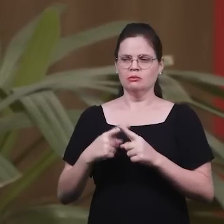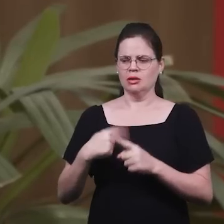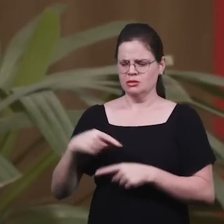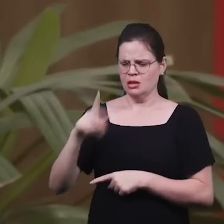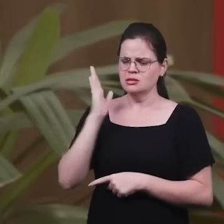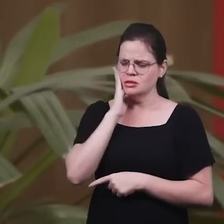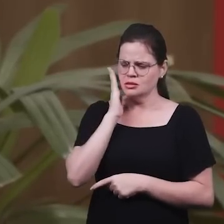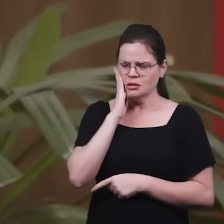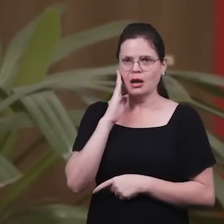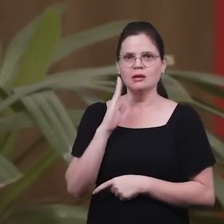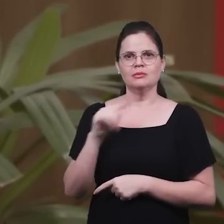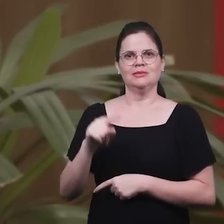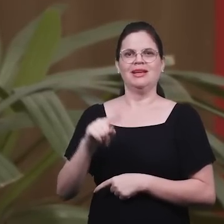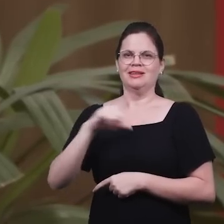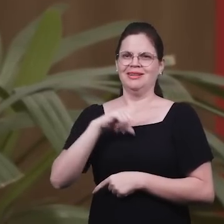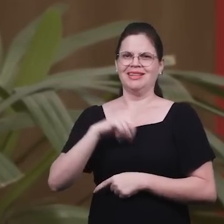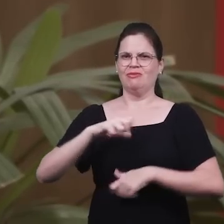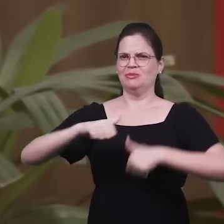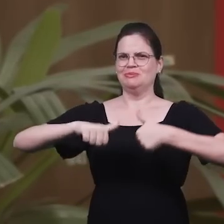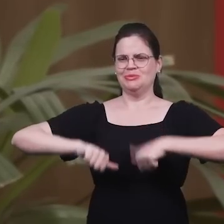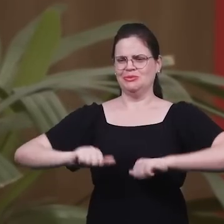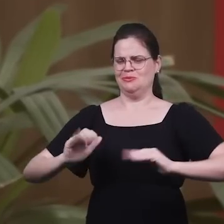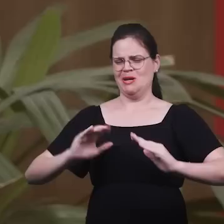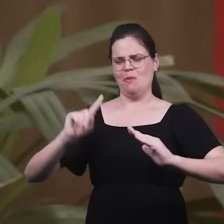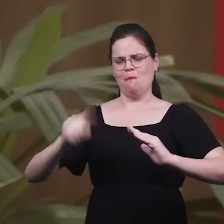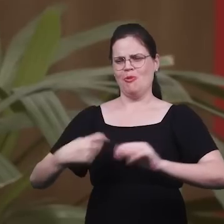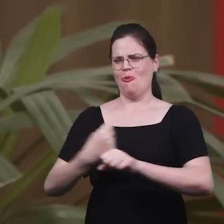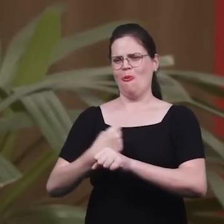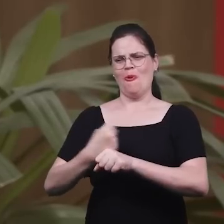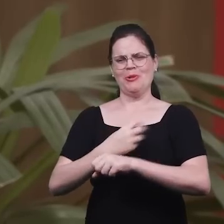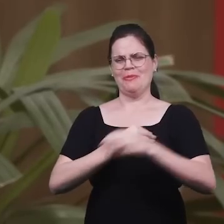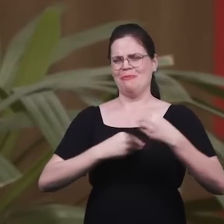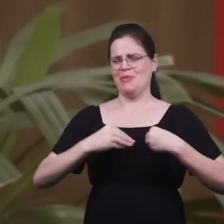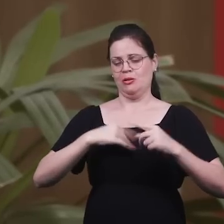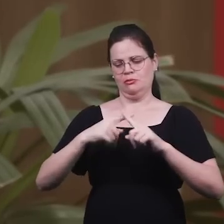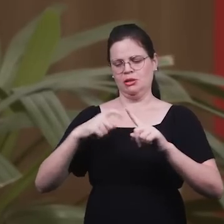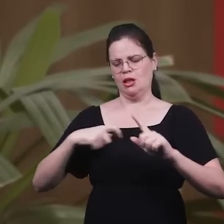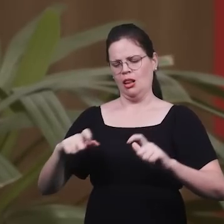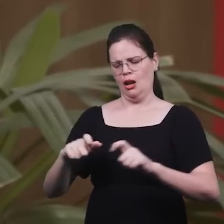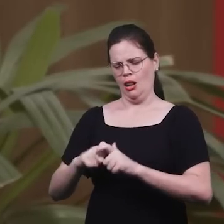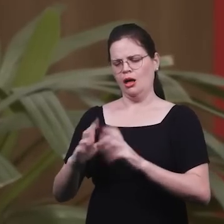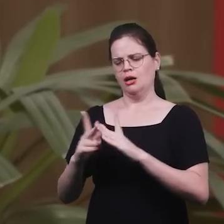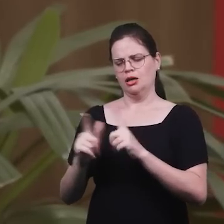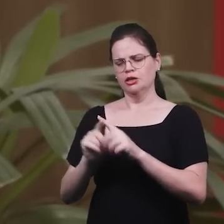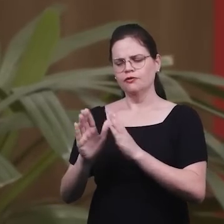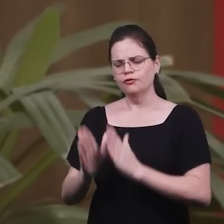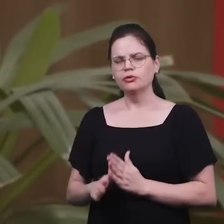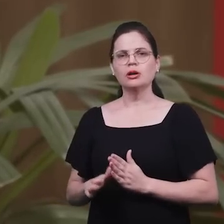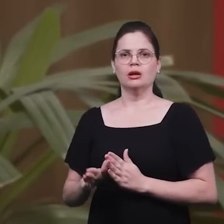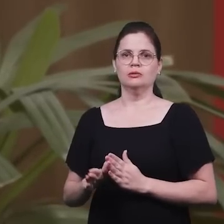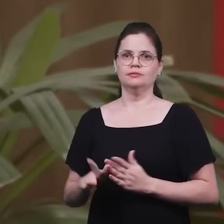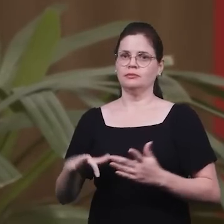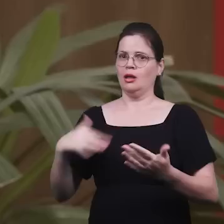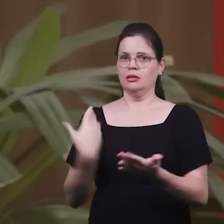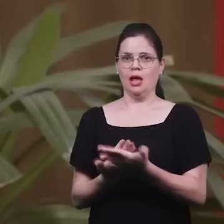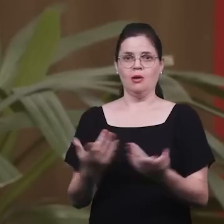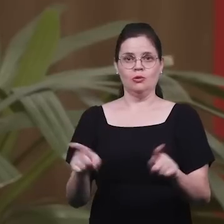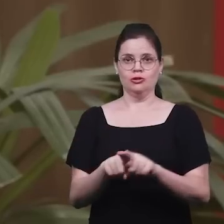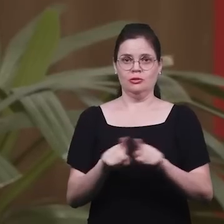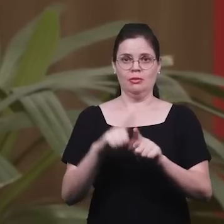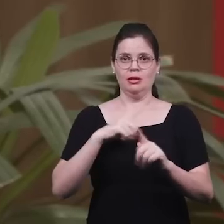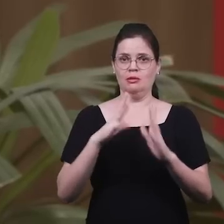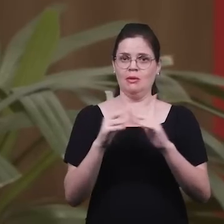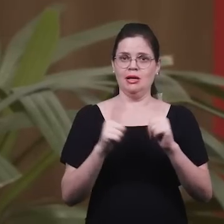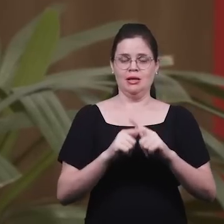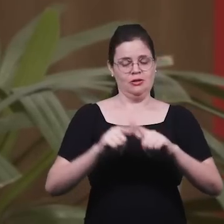aquela situação, o Senhor tinha uma igreja fiel. E aqui queremos dizer, o Senhor tem uma igreja fiel. Há uma